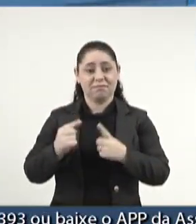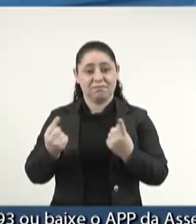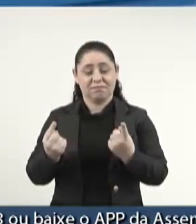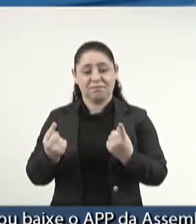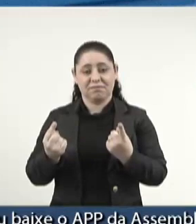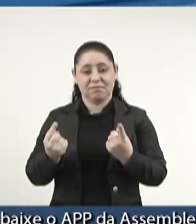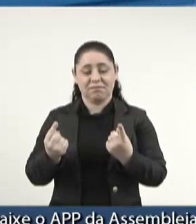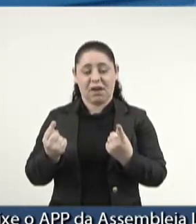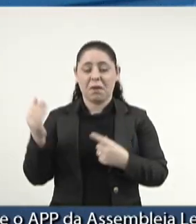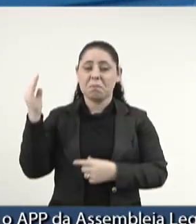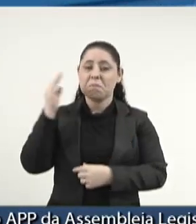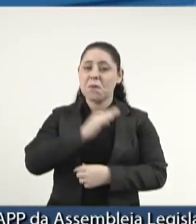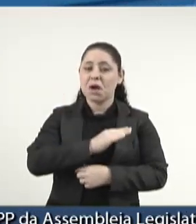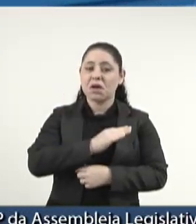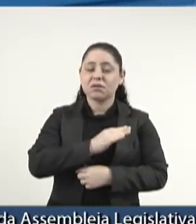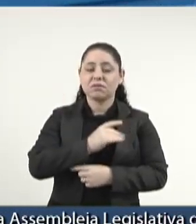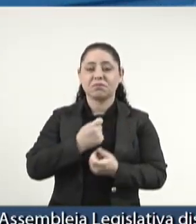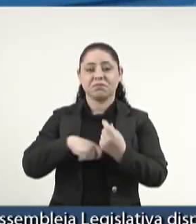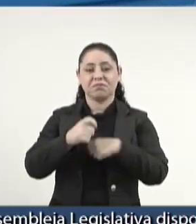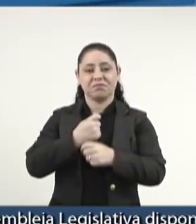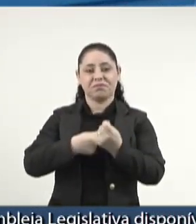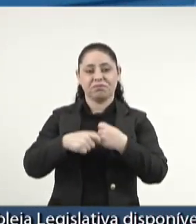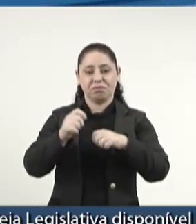má administração